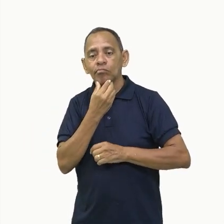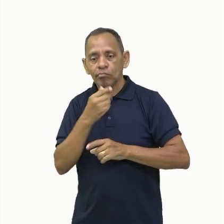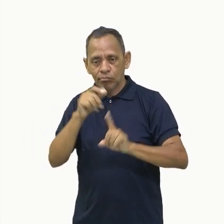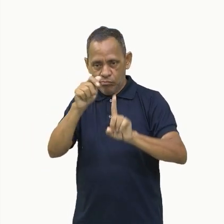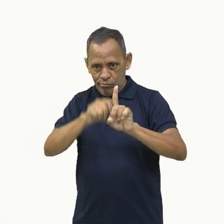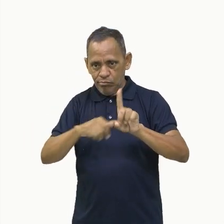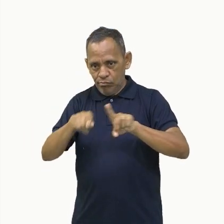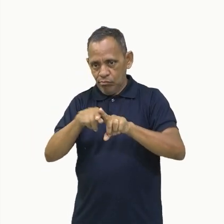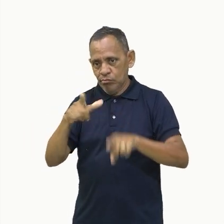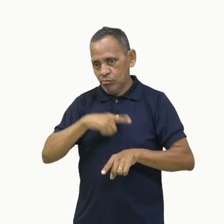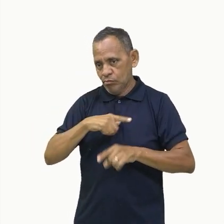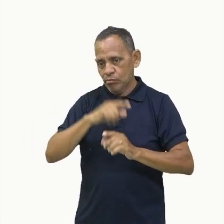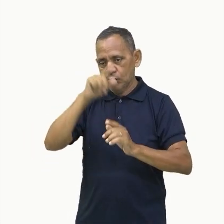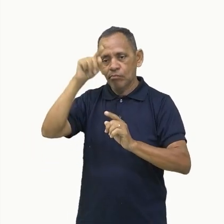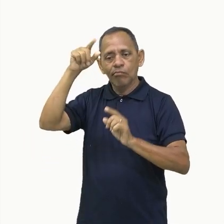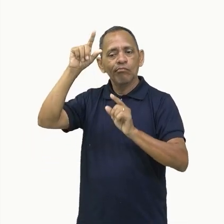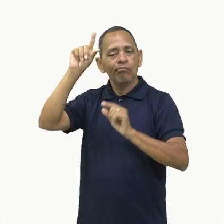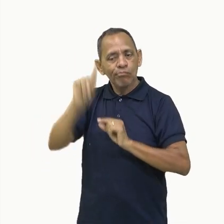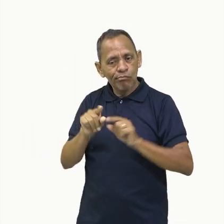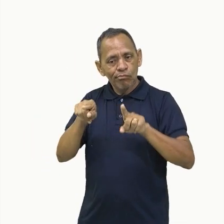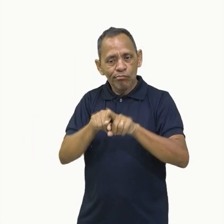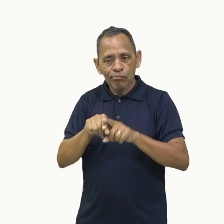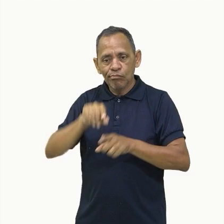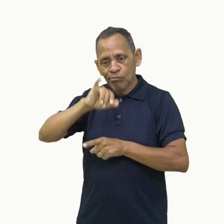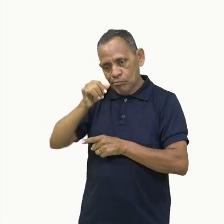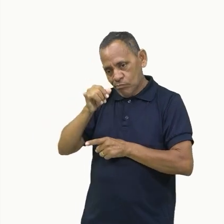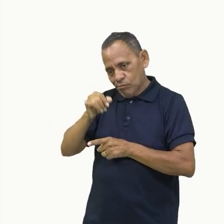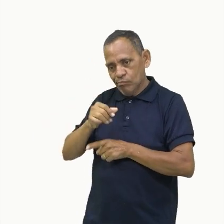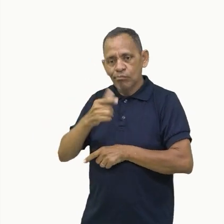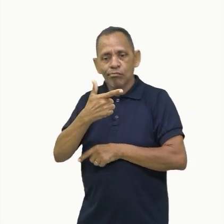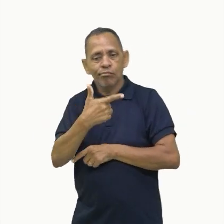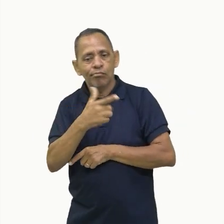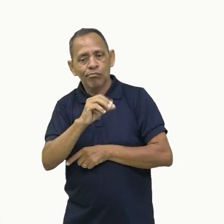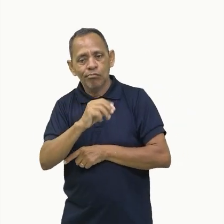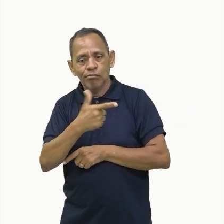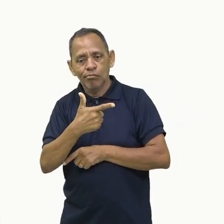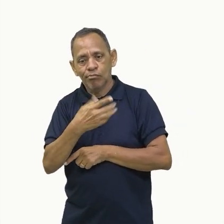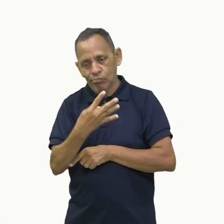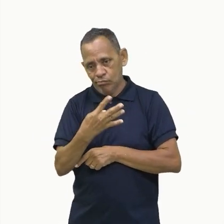tem uma leve queda em janeiro de 2024,